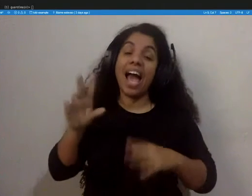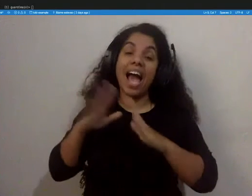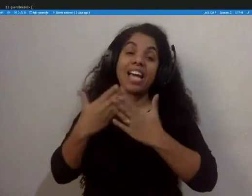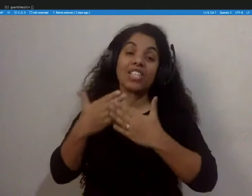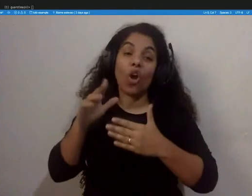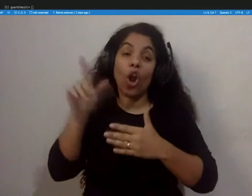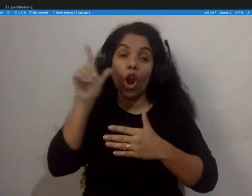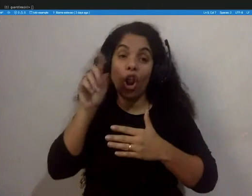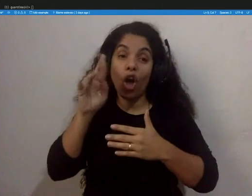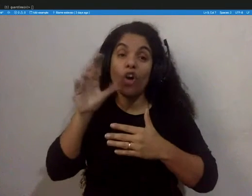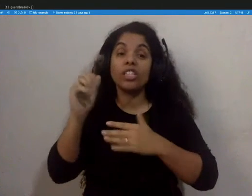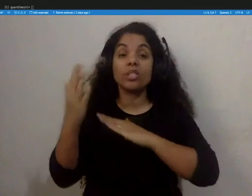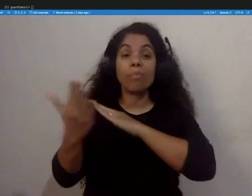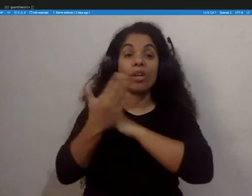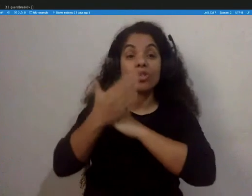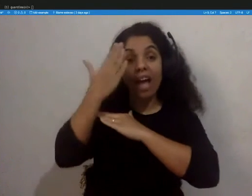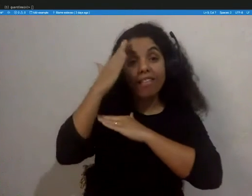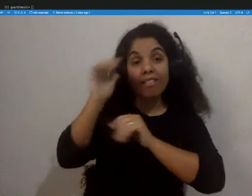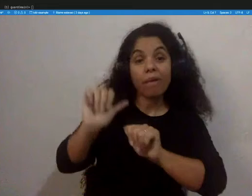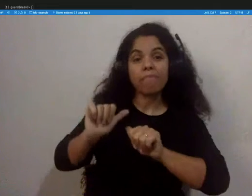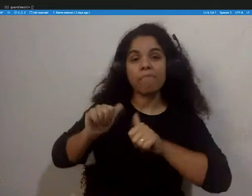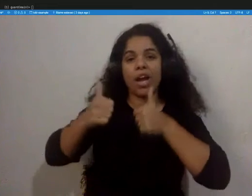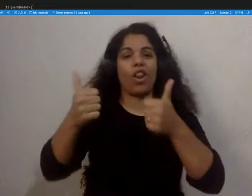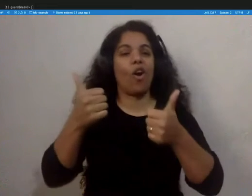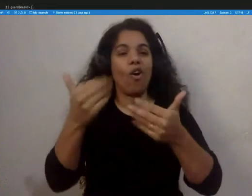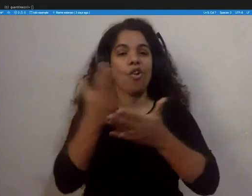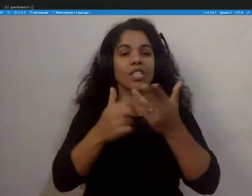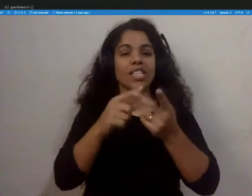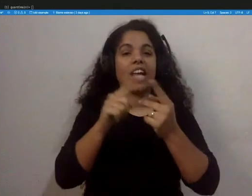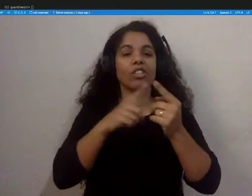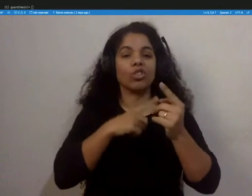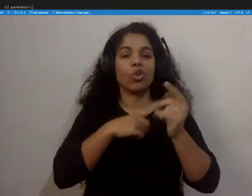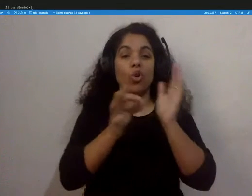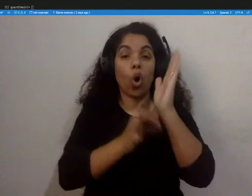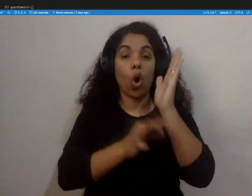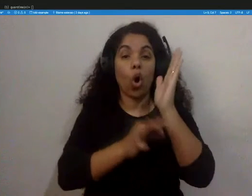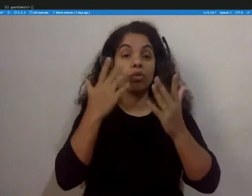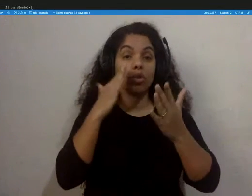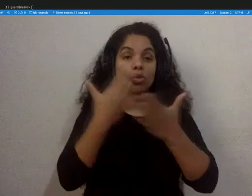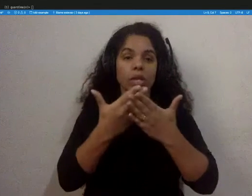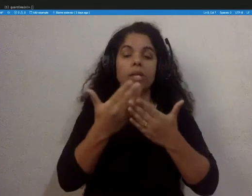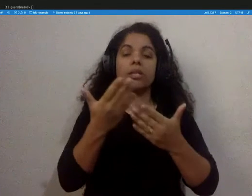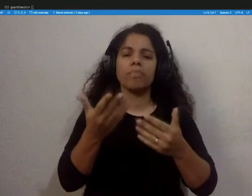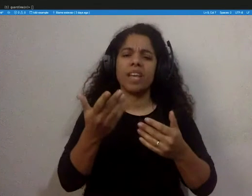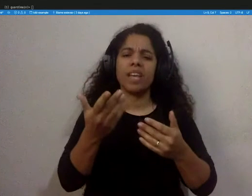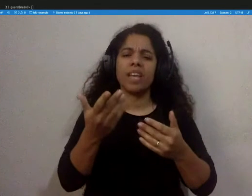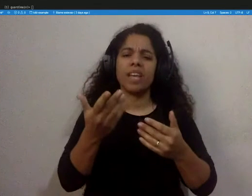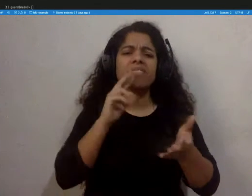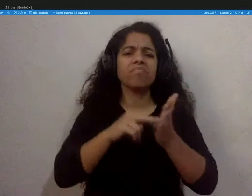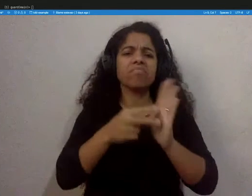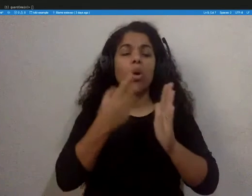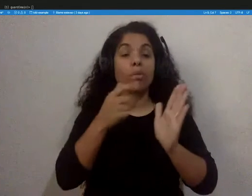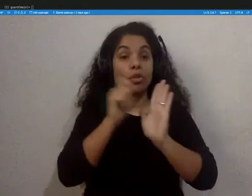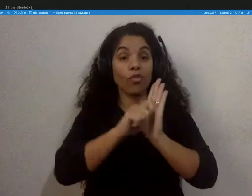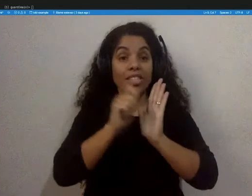a entender o design do código quando eu vou escrever. O que isso quer dizer? Isso quer dizer que, à medida que eu for escrevendo o teste, como eu